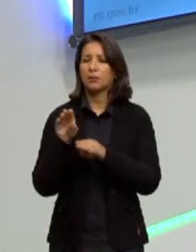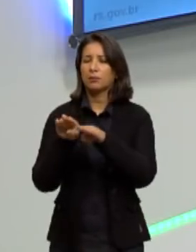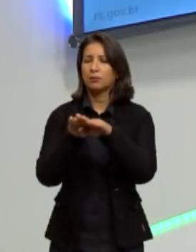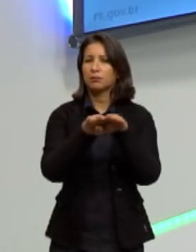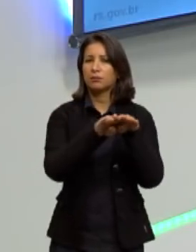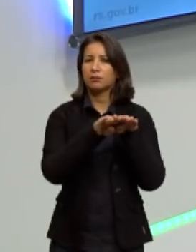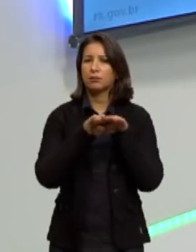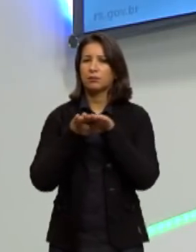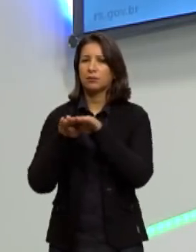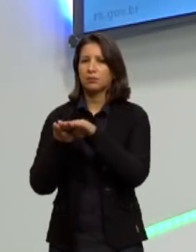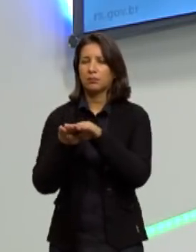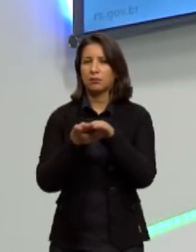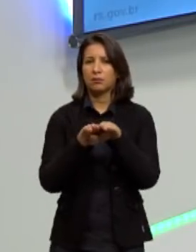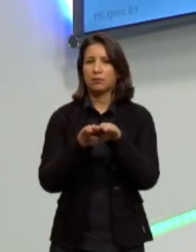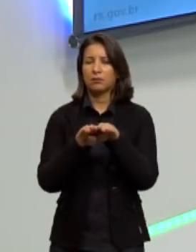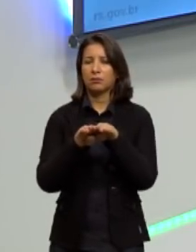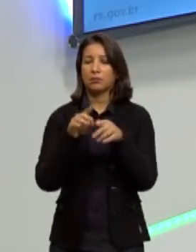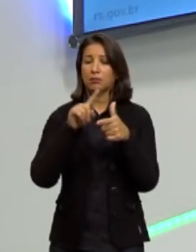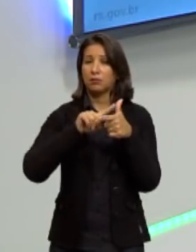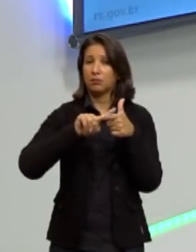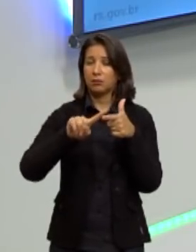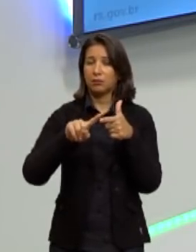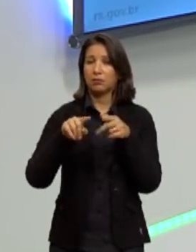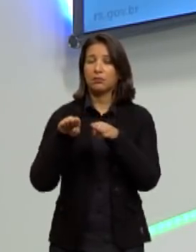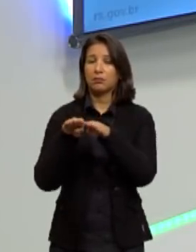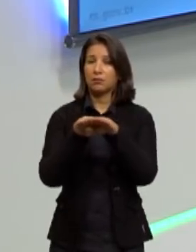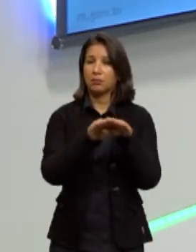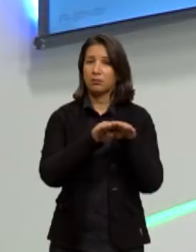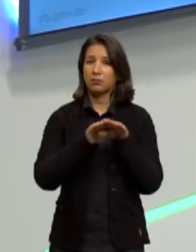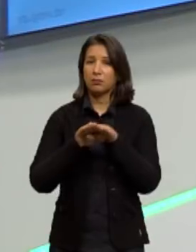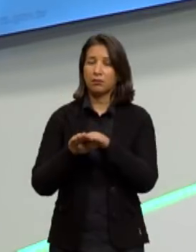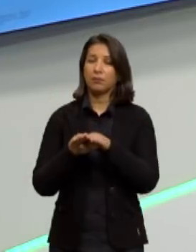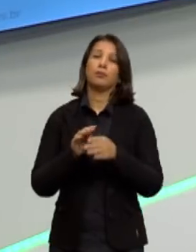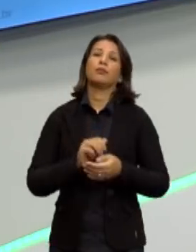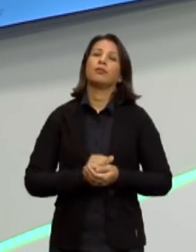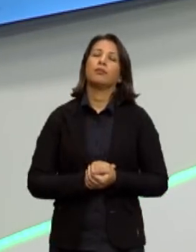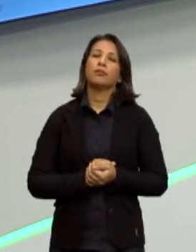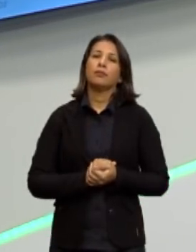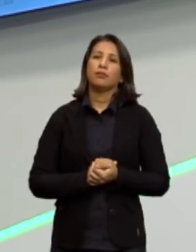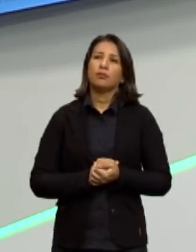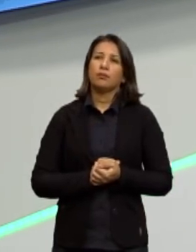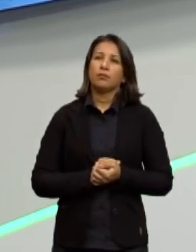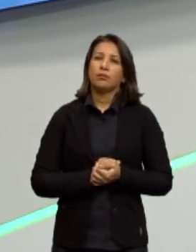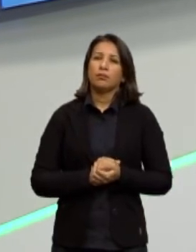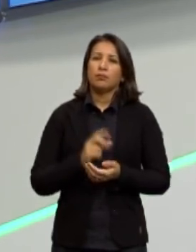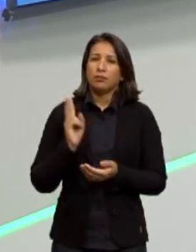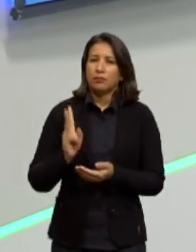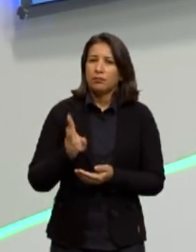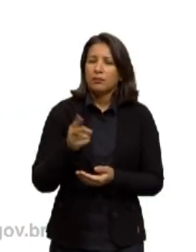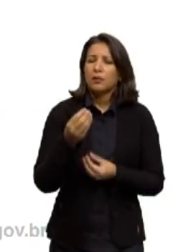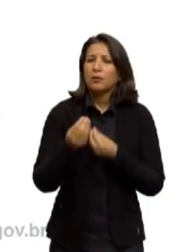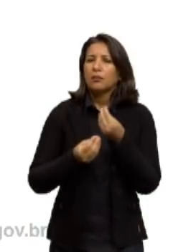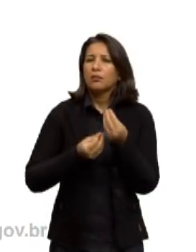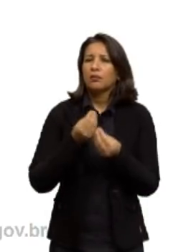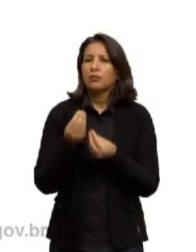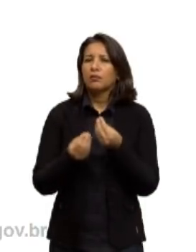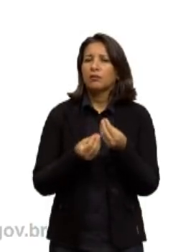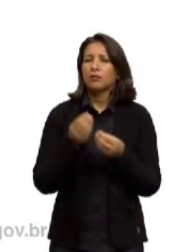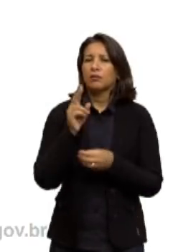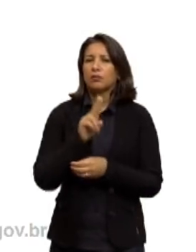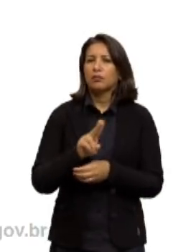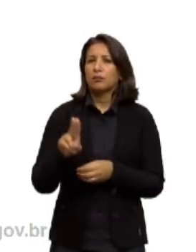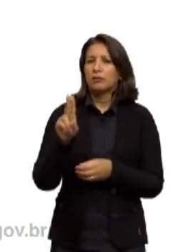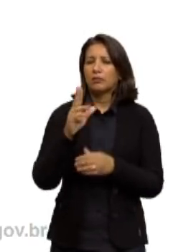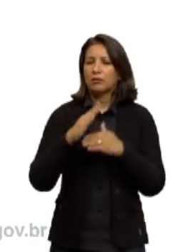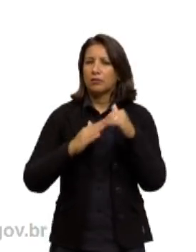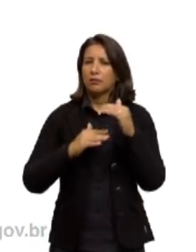proporcionalidade razão e proporção certo vamos adiante como que nós vamos aplicar então